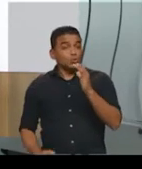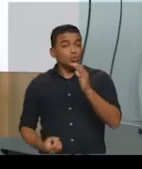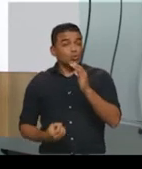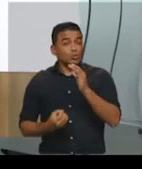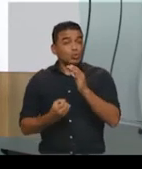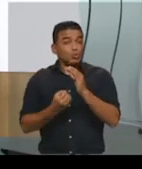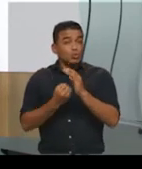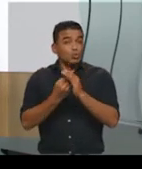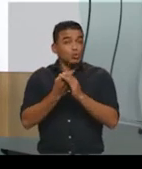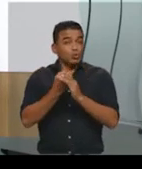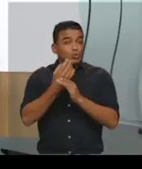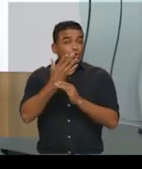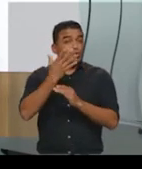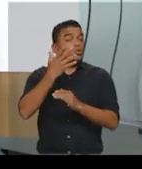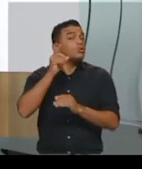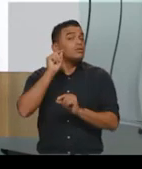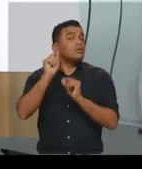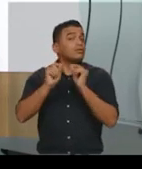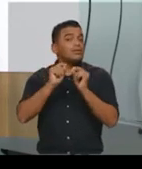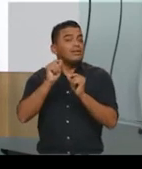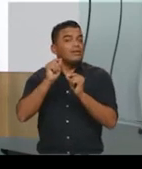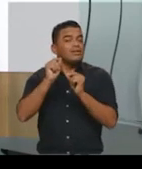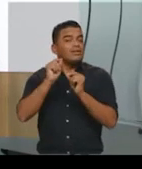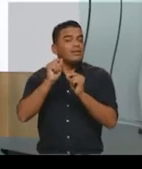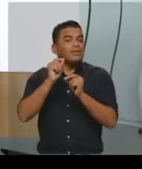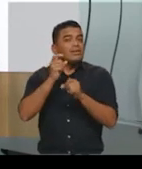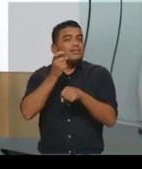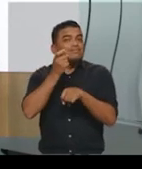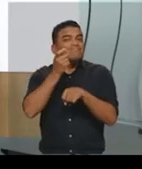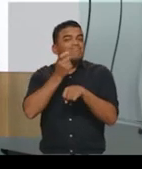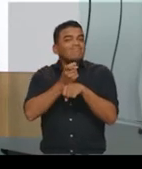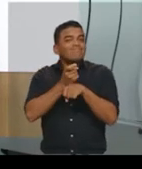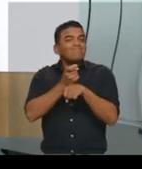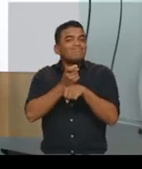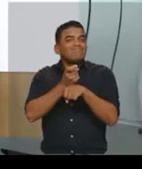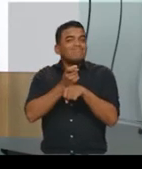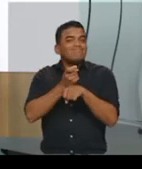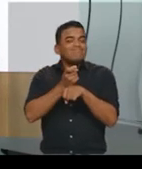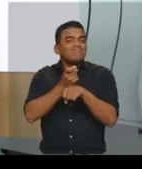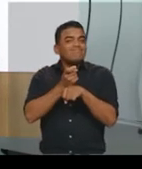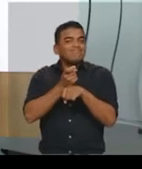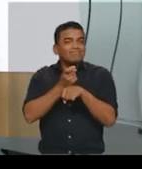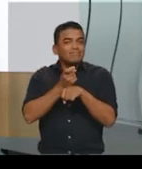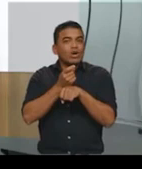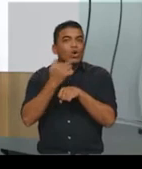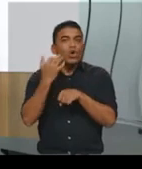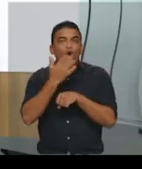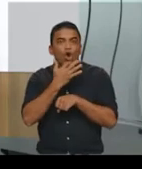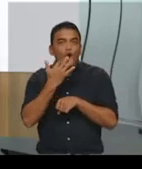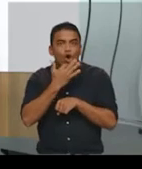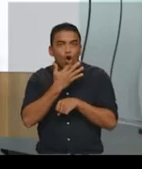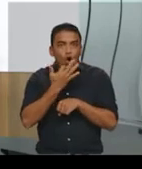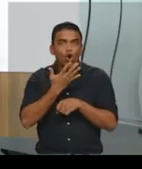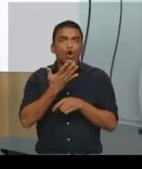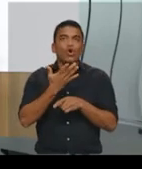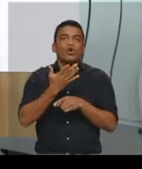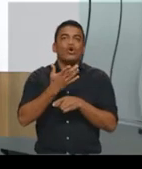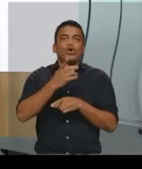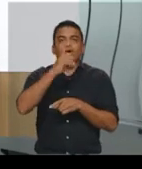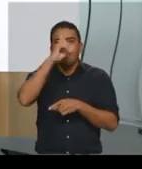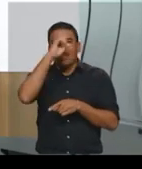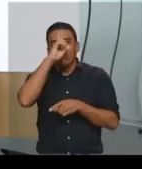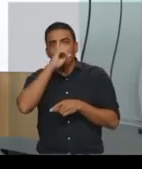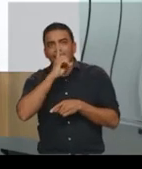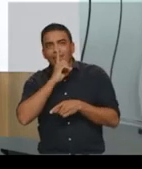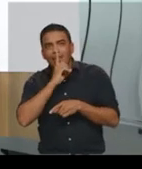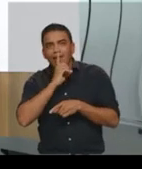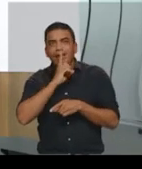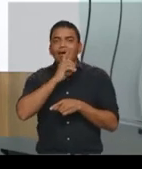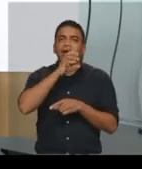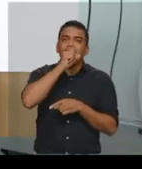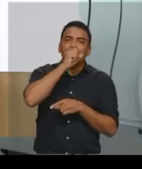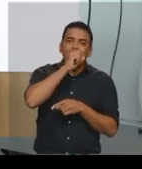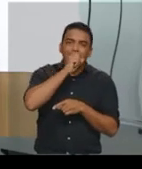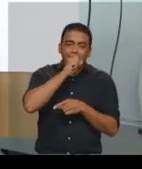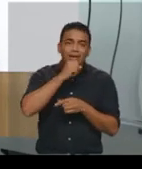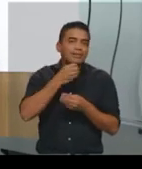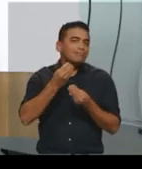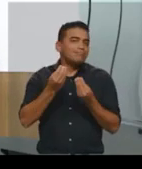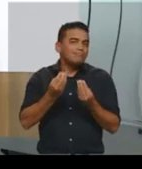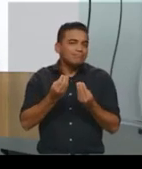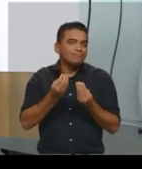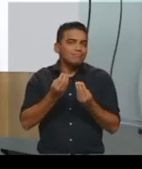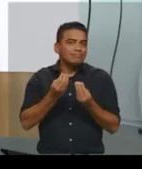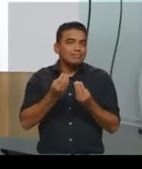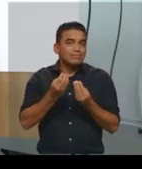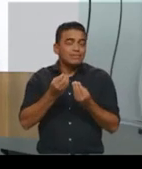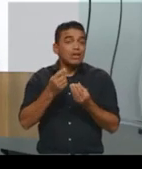produto, ou seja, de um produto que tinha uma coloração e que estava no estado sólido. Então,